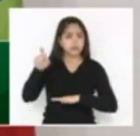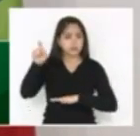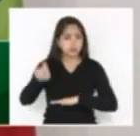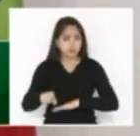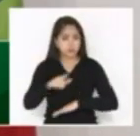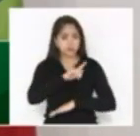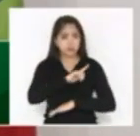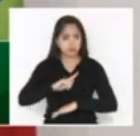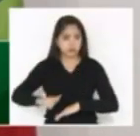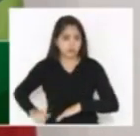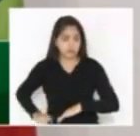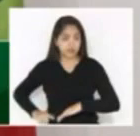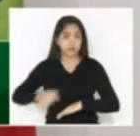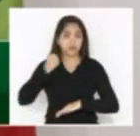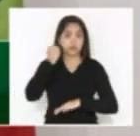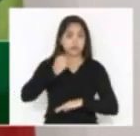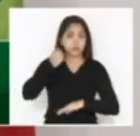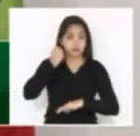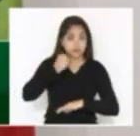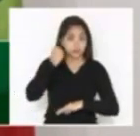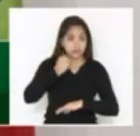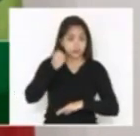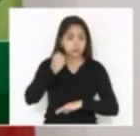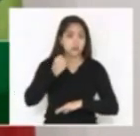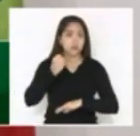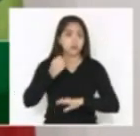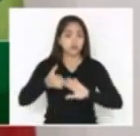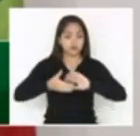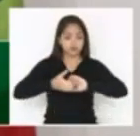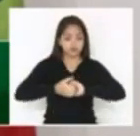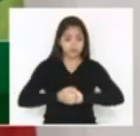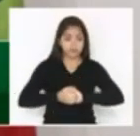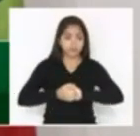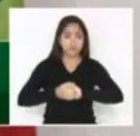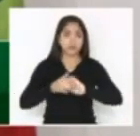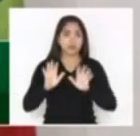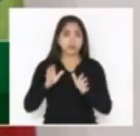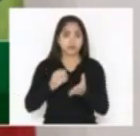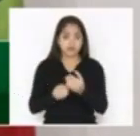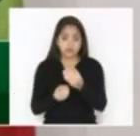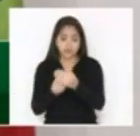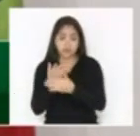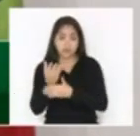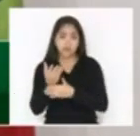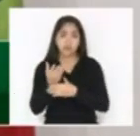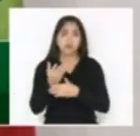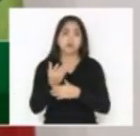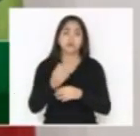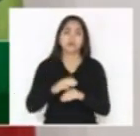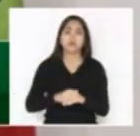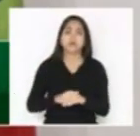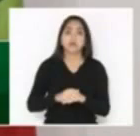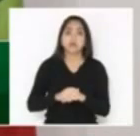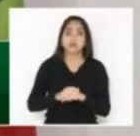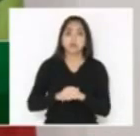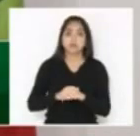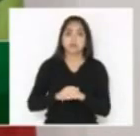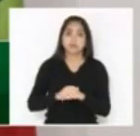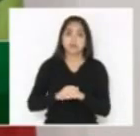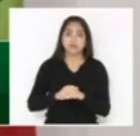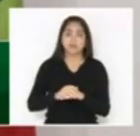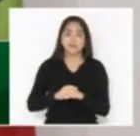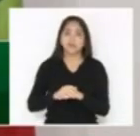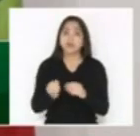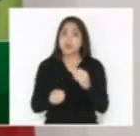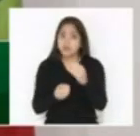e senador, quando morto, Luiz Henrique da Silveira, deputado Mauro Nadal, ele implantou isso daí.